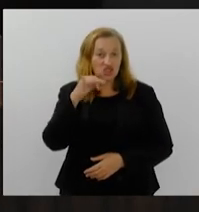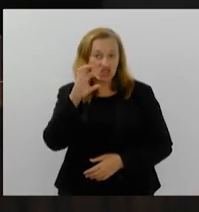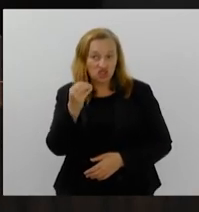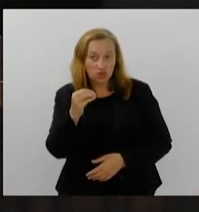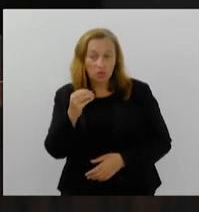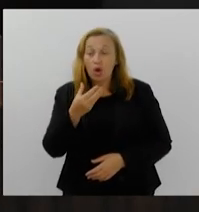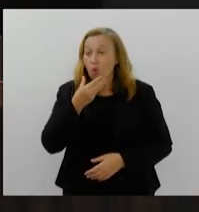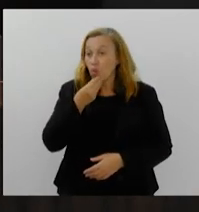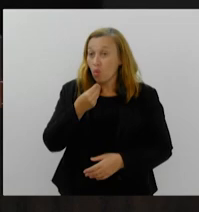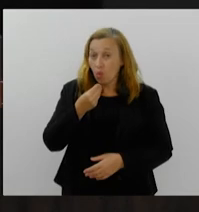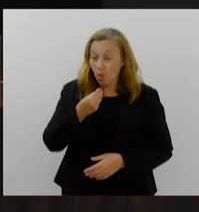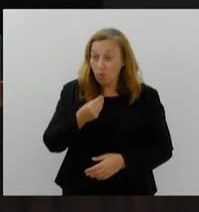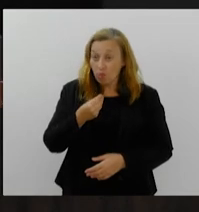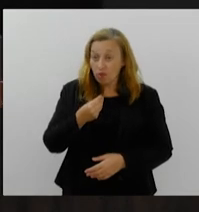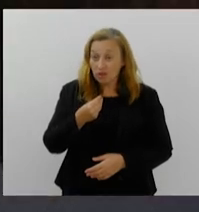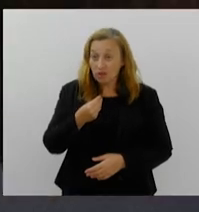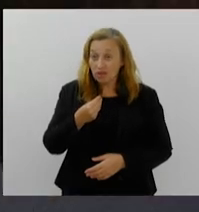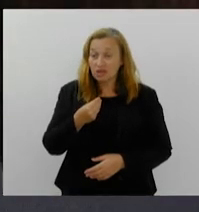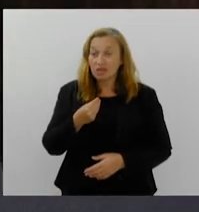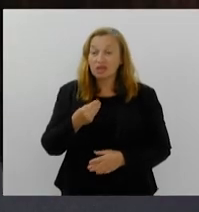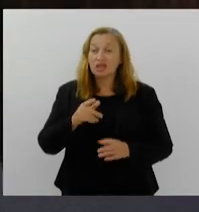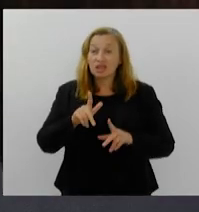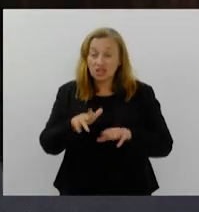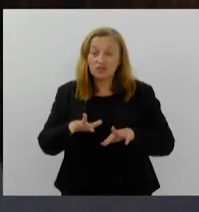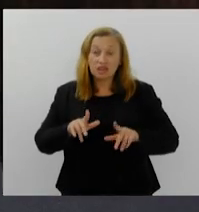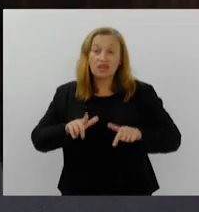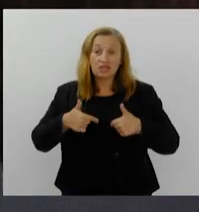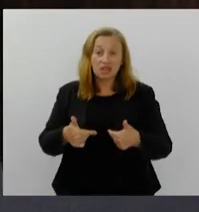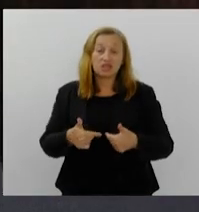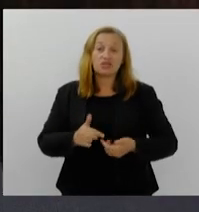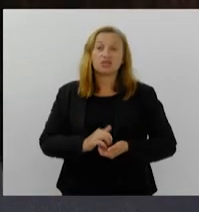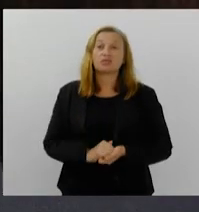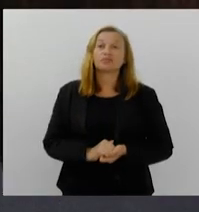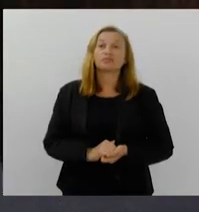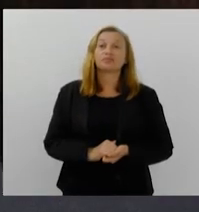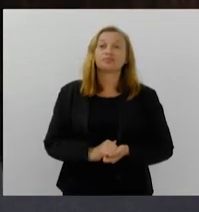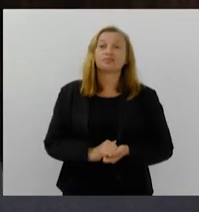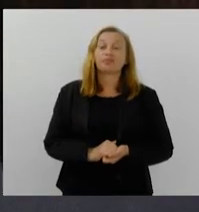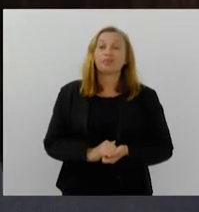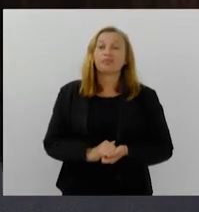abnegado, um homem que fez essa diferença, né? E